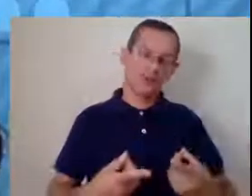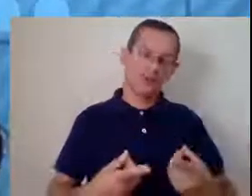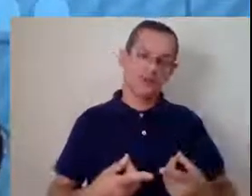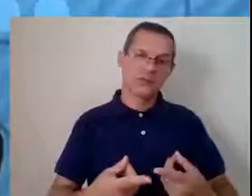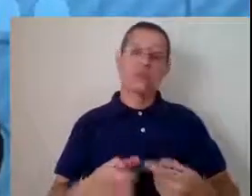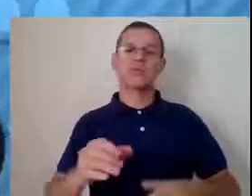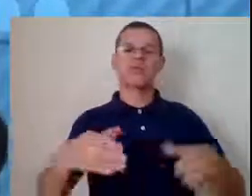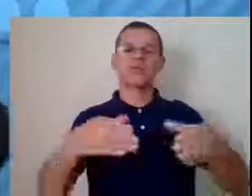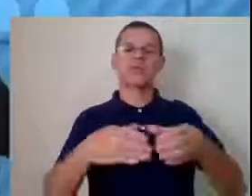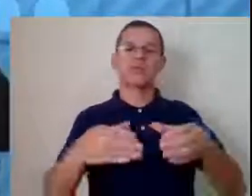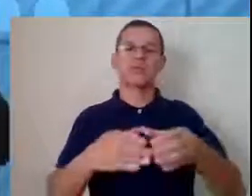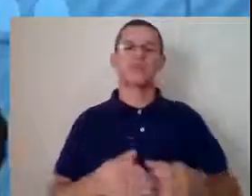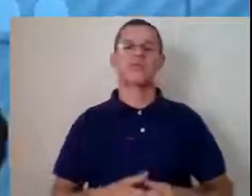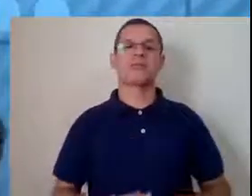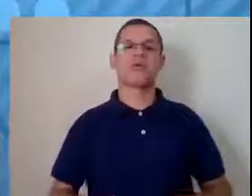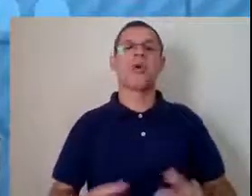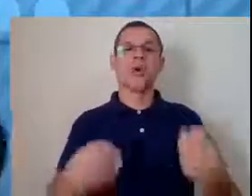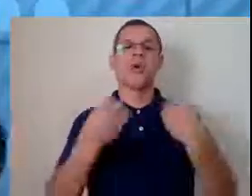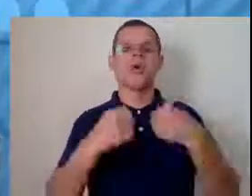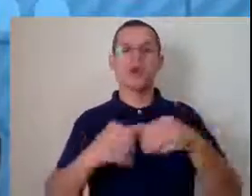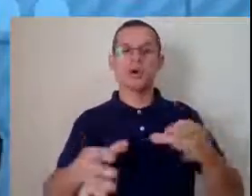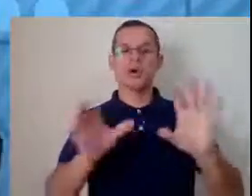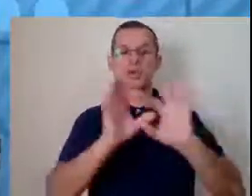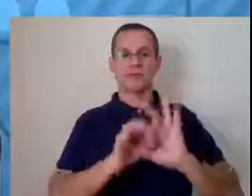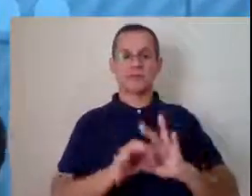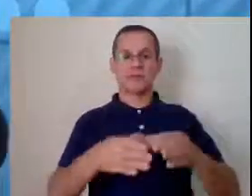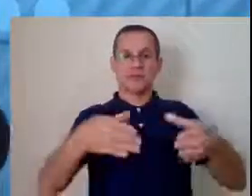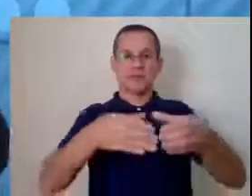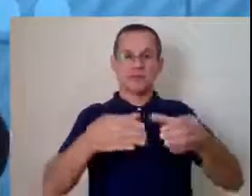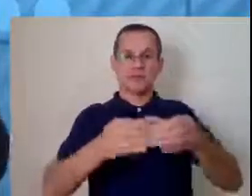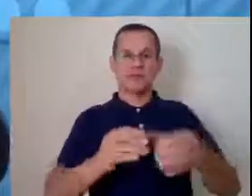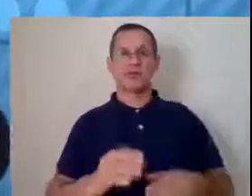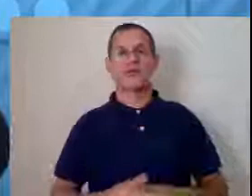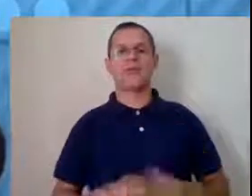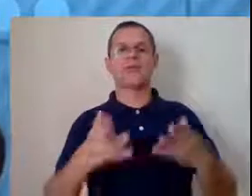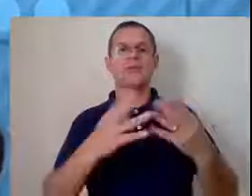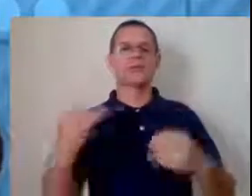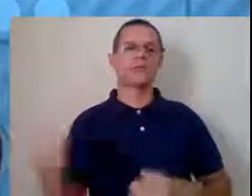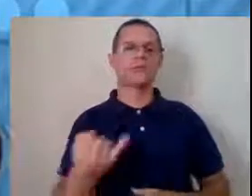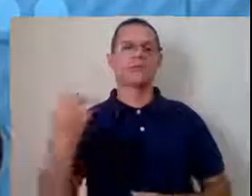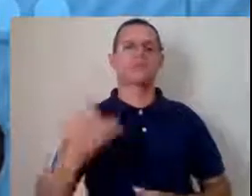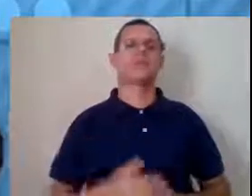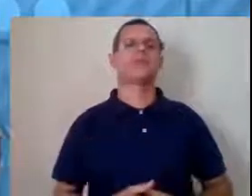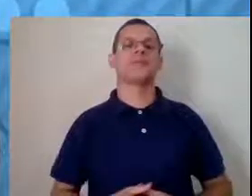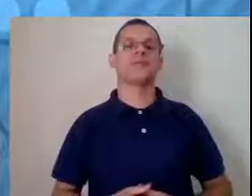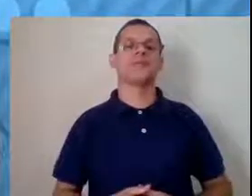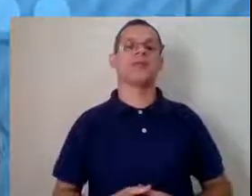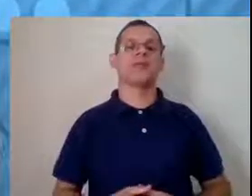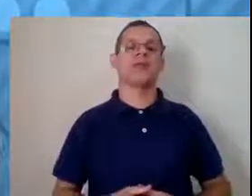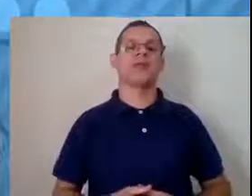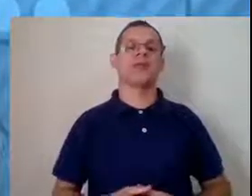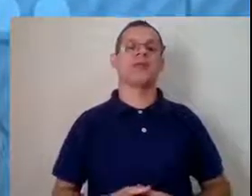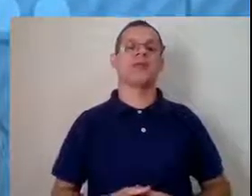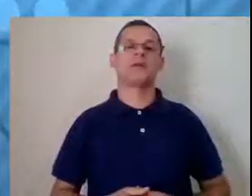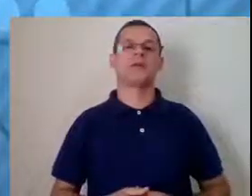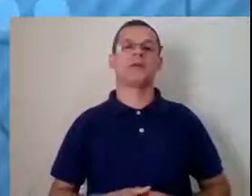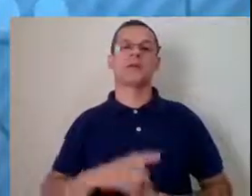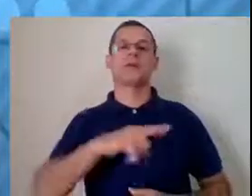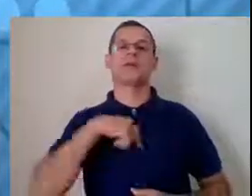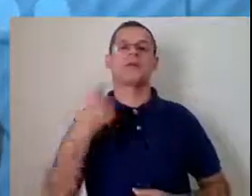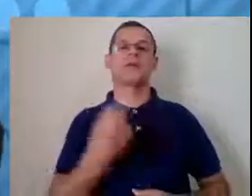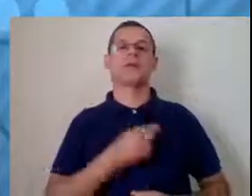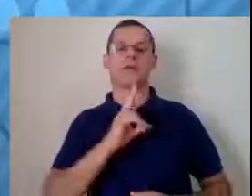os conjuntos? Como essas relações de conjuntos são muito importantes, ela nos